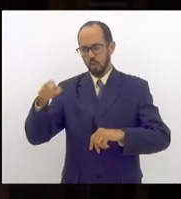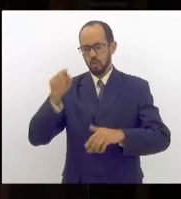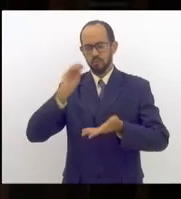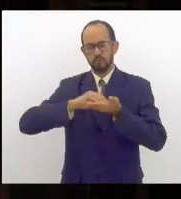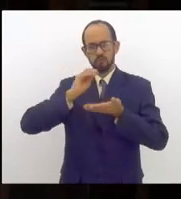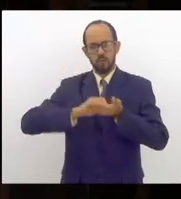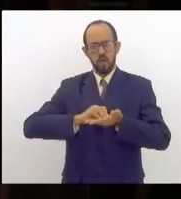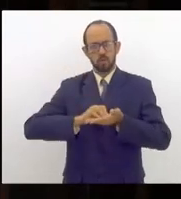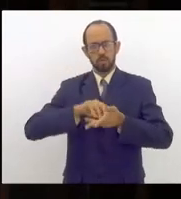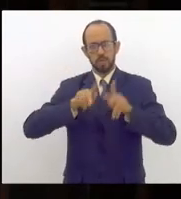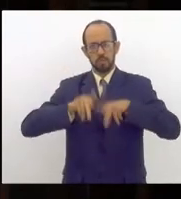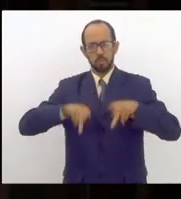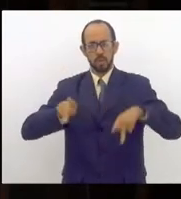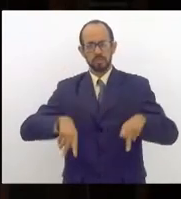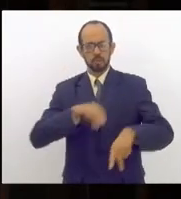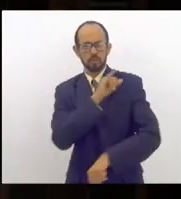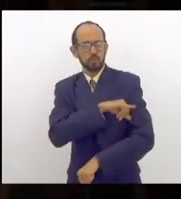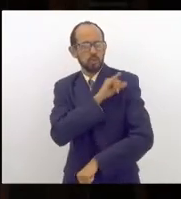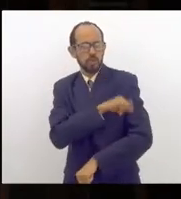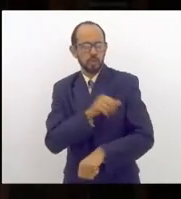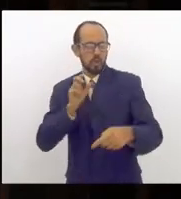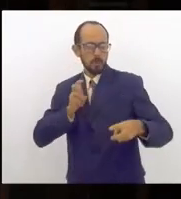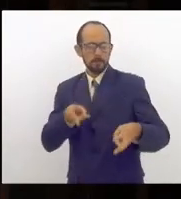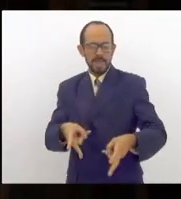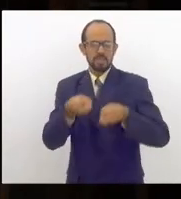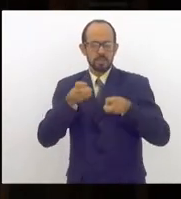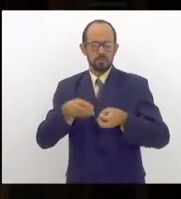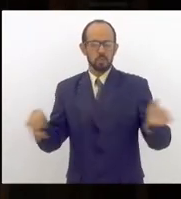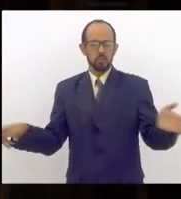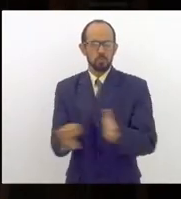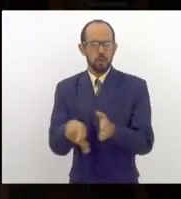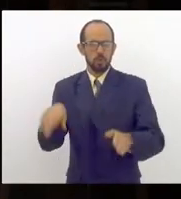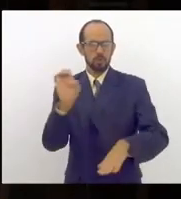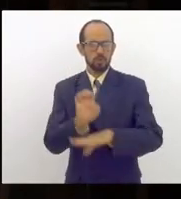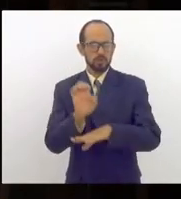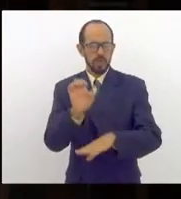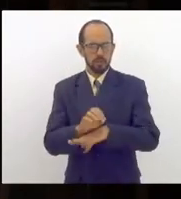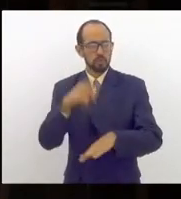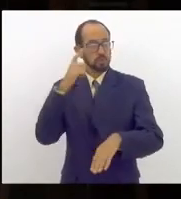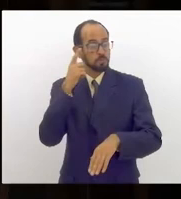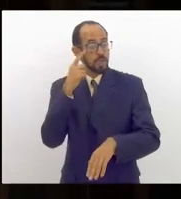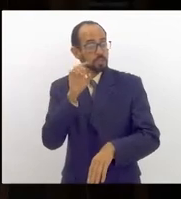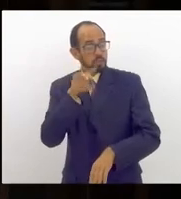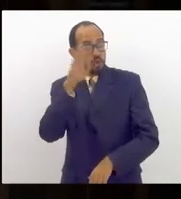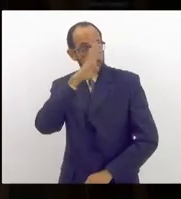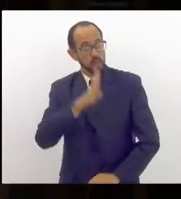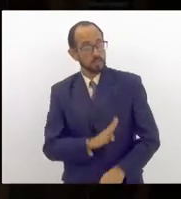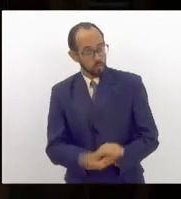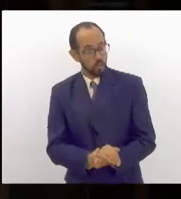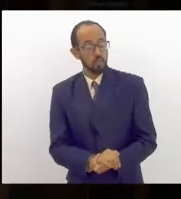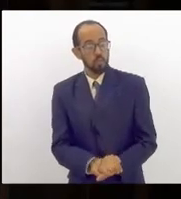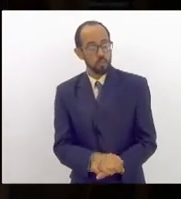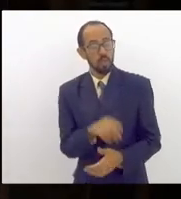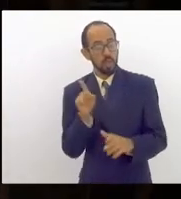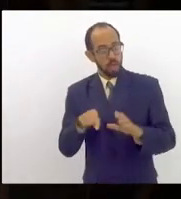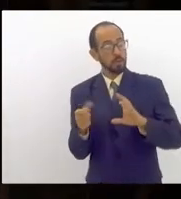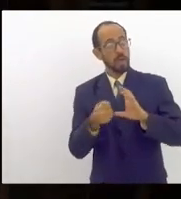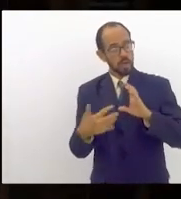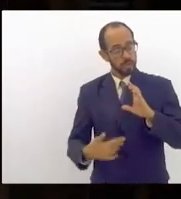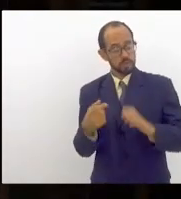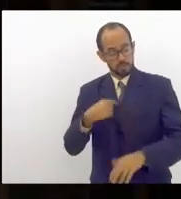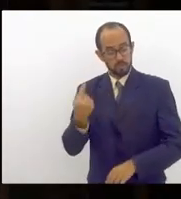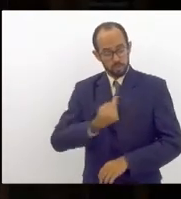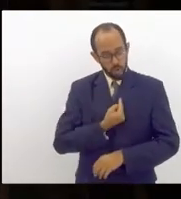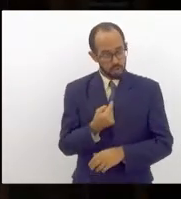Fluminense um olhar para o seu estado a gente pensa Brasil né e isso é uma característica Nossa